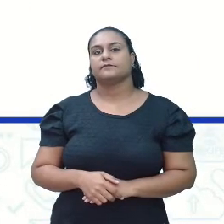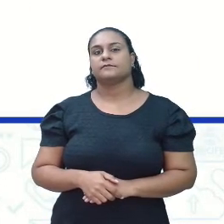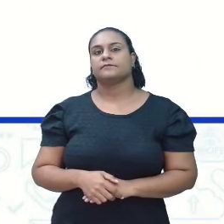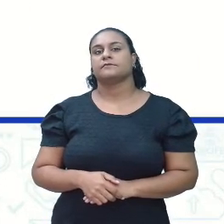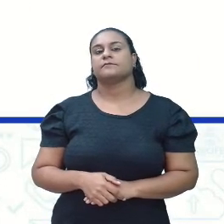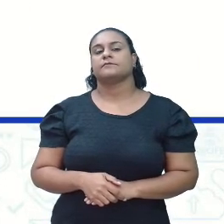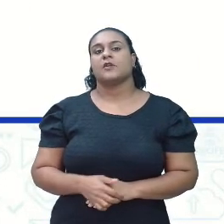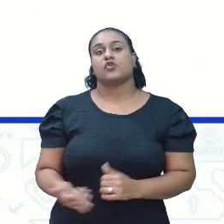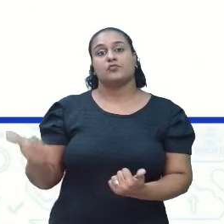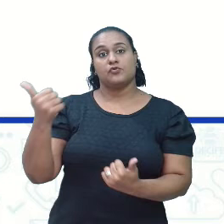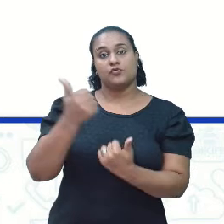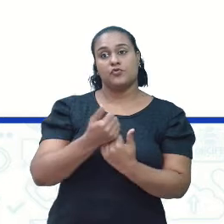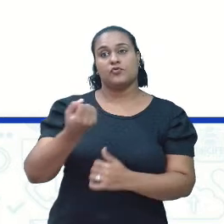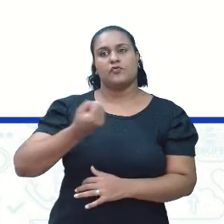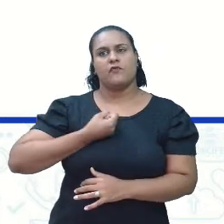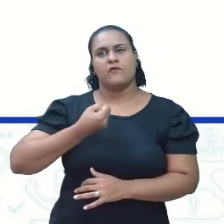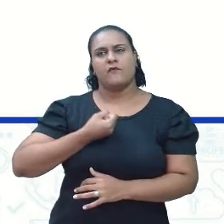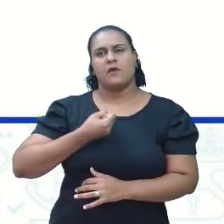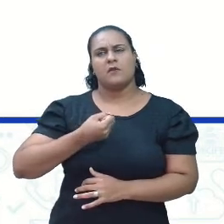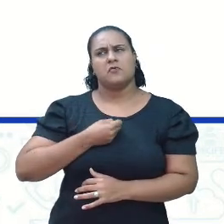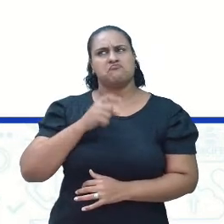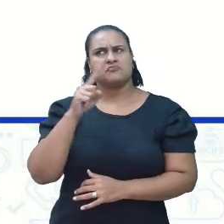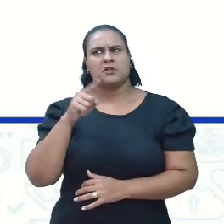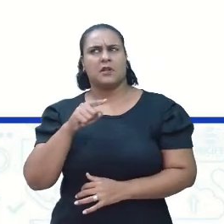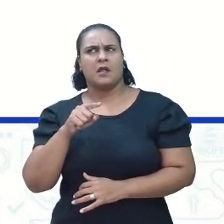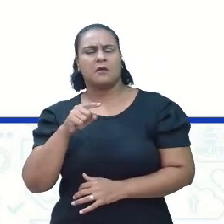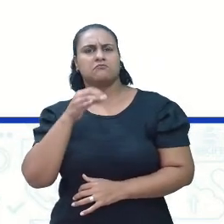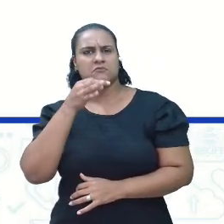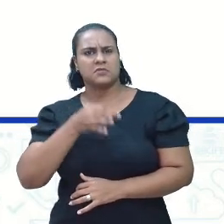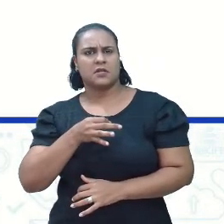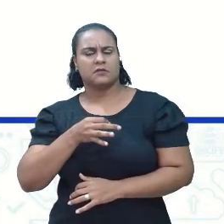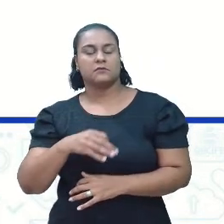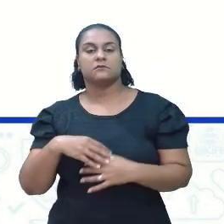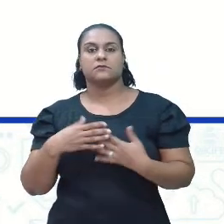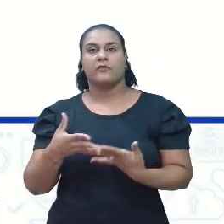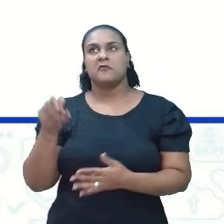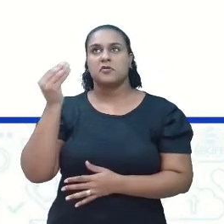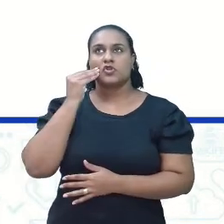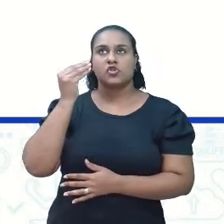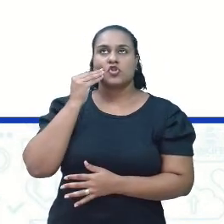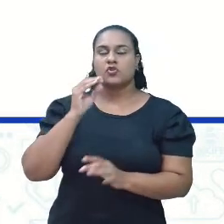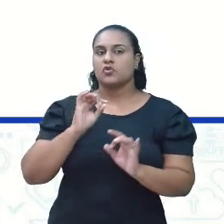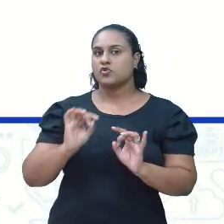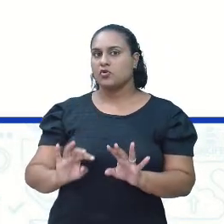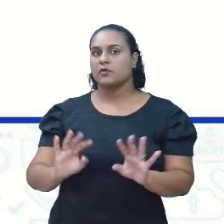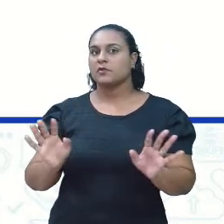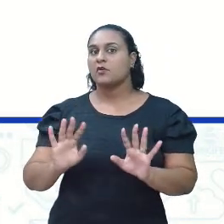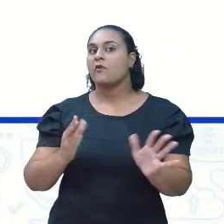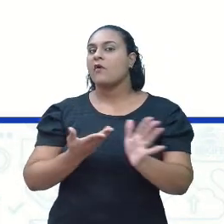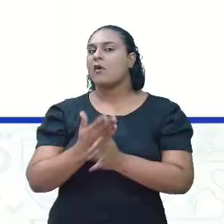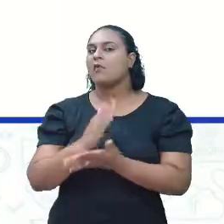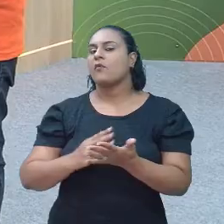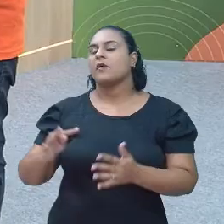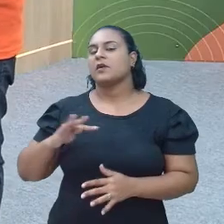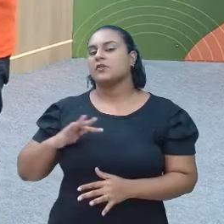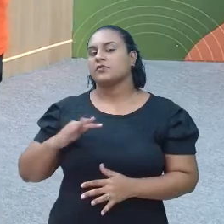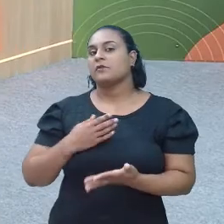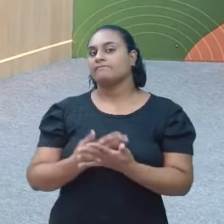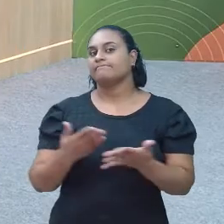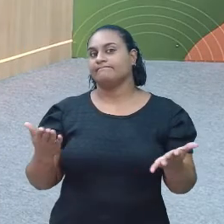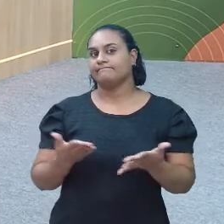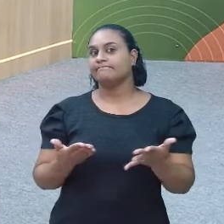troco aqueles valores, será que vai dar certo? Então, para a gente não ficar só na tentativa, a gente vai começar a ver algumas técnicas na aula de hoje, tá